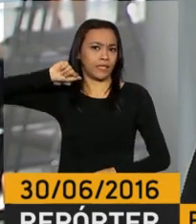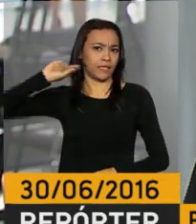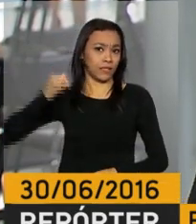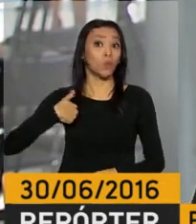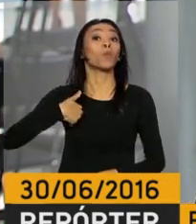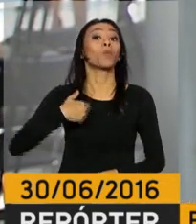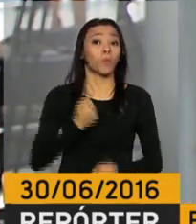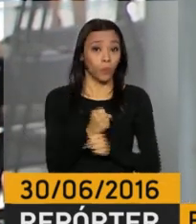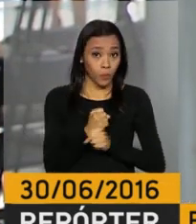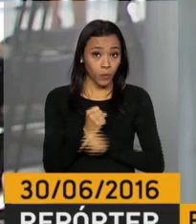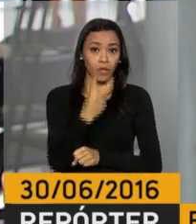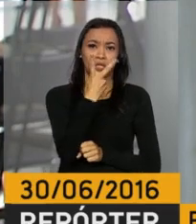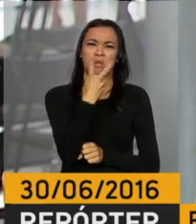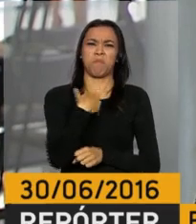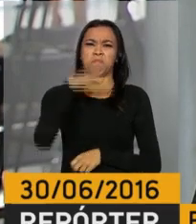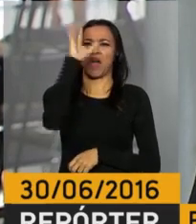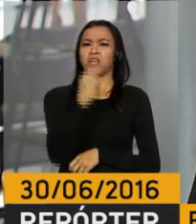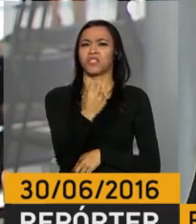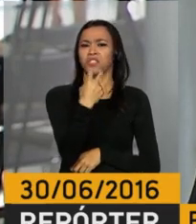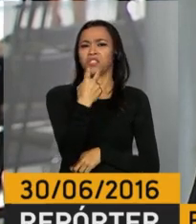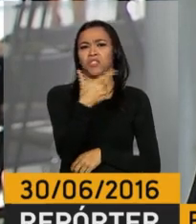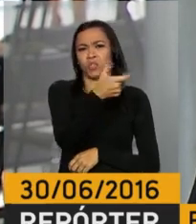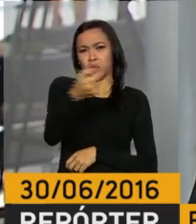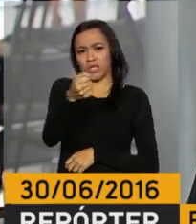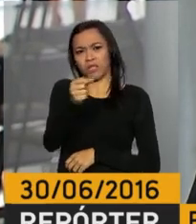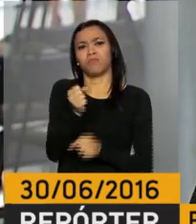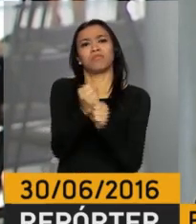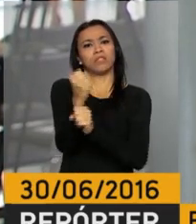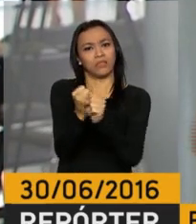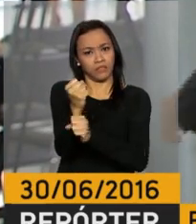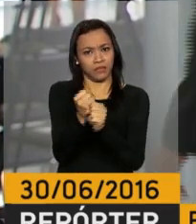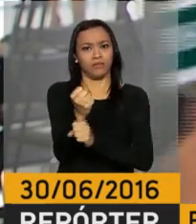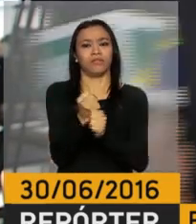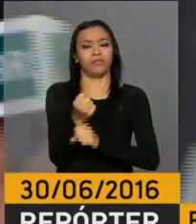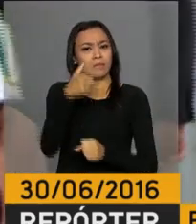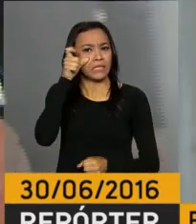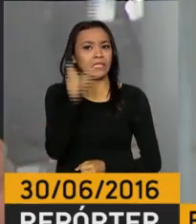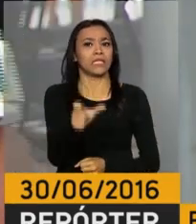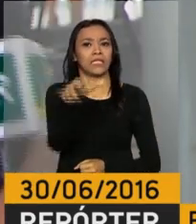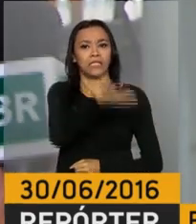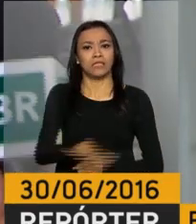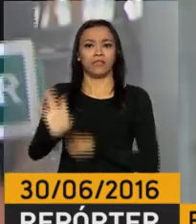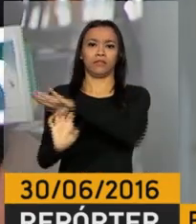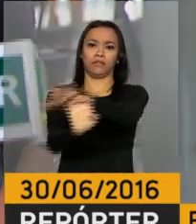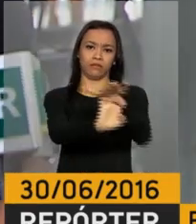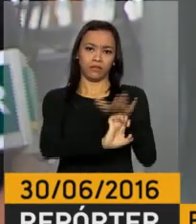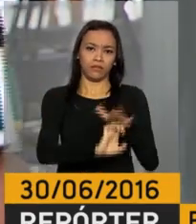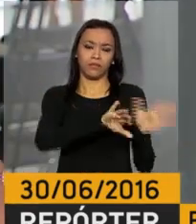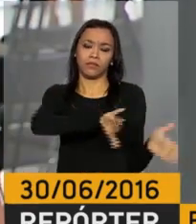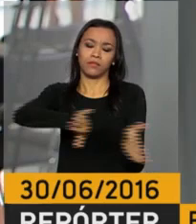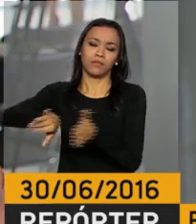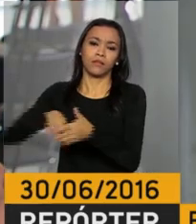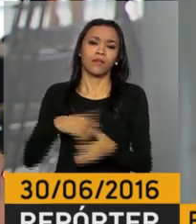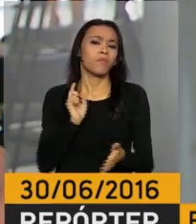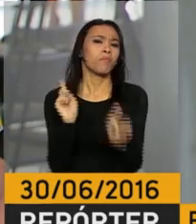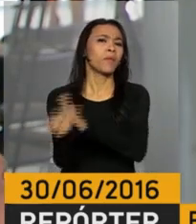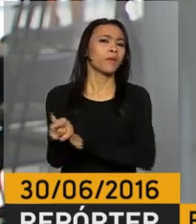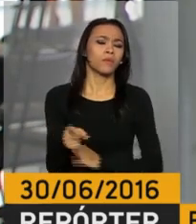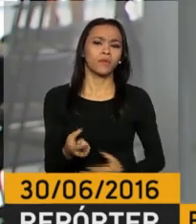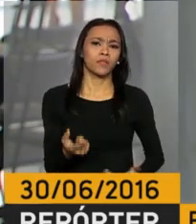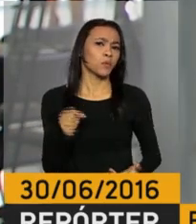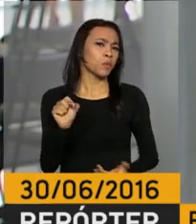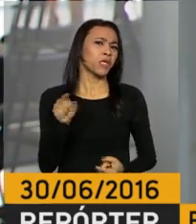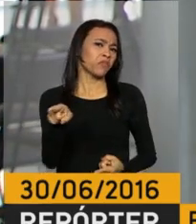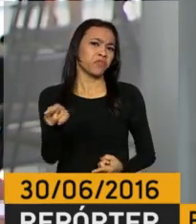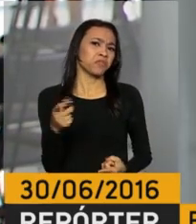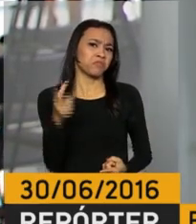200 anos defendendo interesse da livre iniciativa brasileira perfeito que Pontos aí entre eh essas questões que pontos que